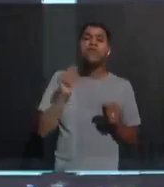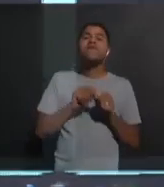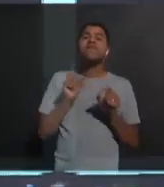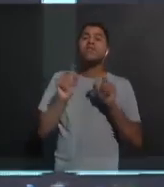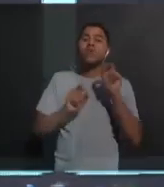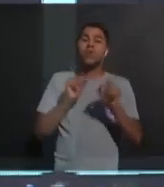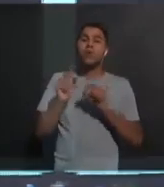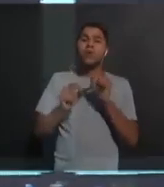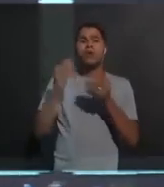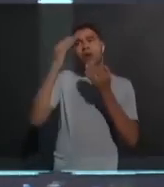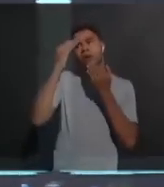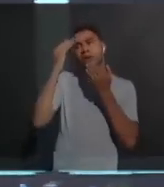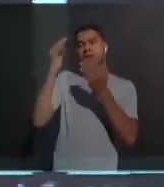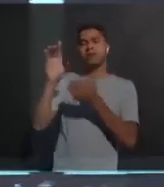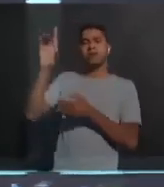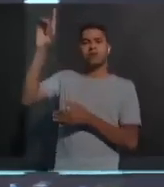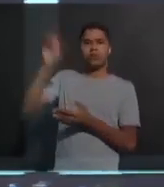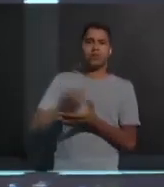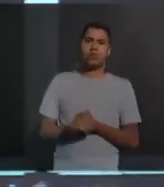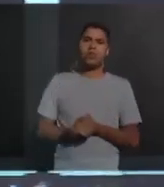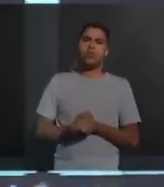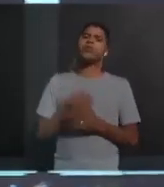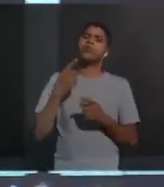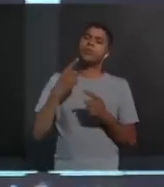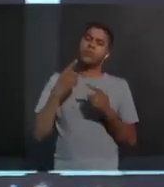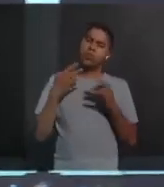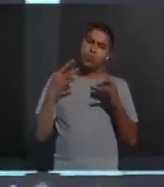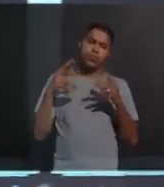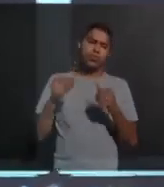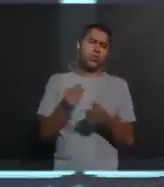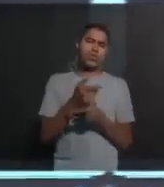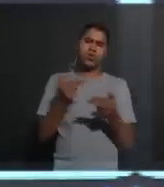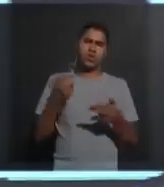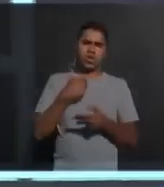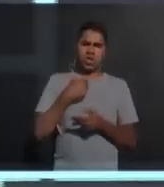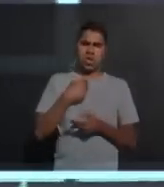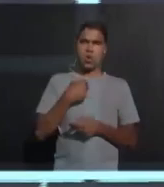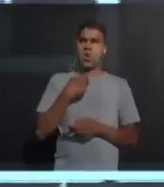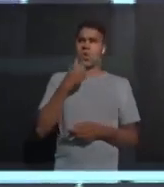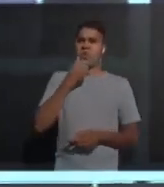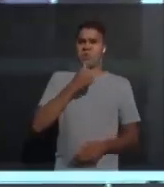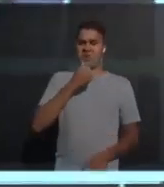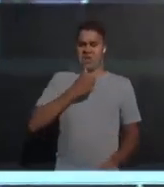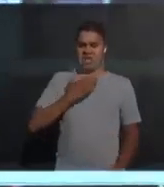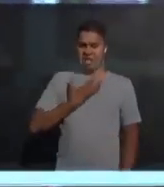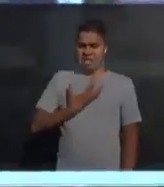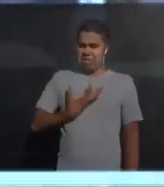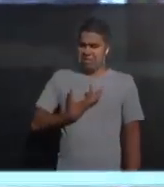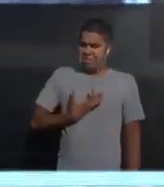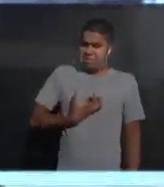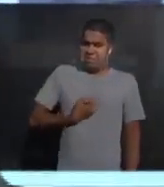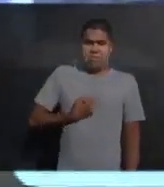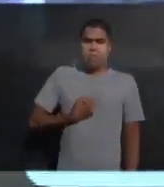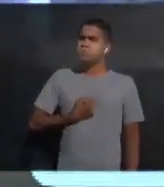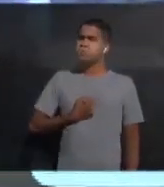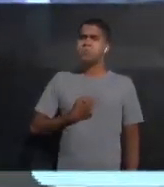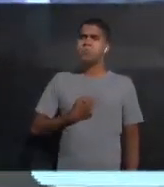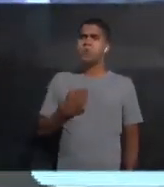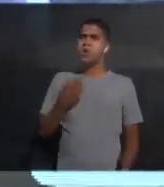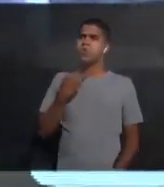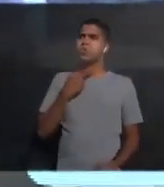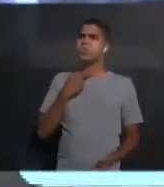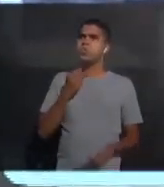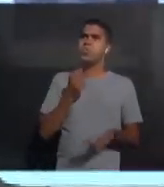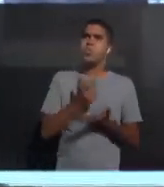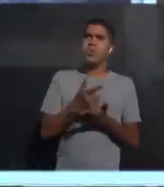a gente agradecer a deus por todas as coisas nunca fui uma mulher amarga uma mulher azeda porque não podia comprar um